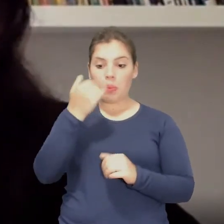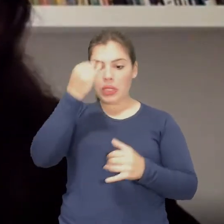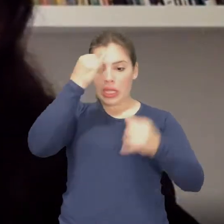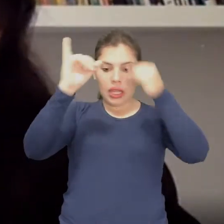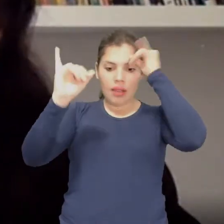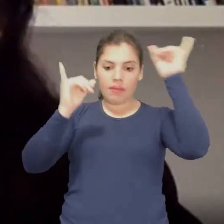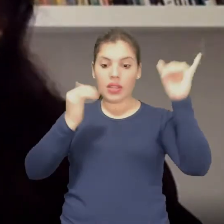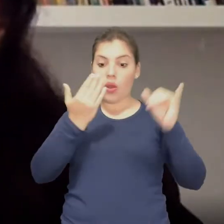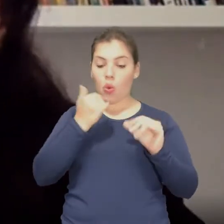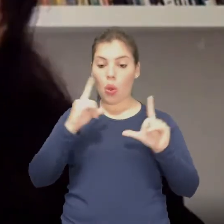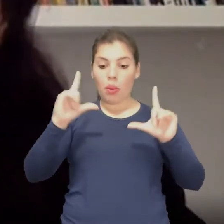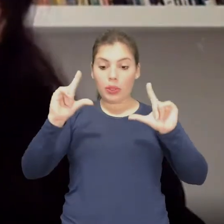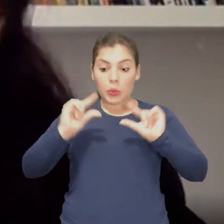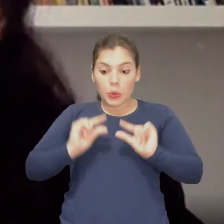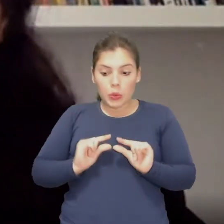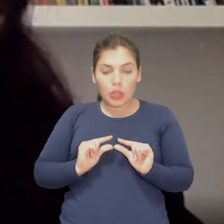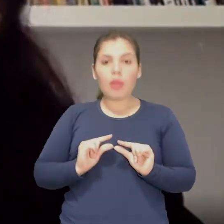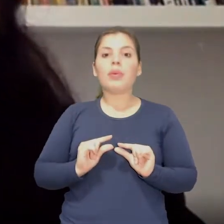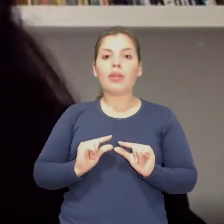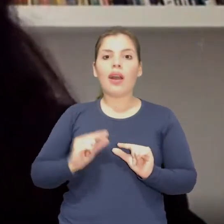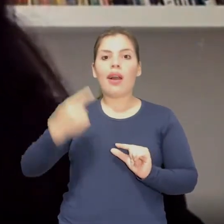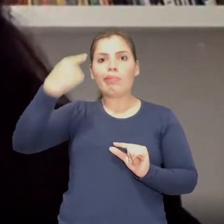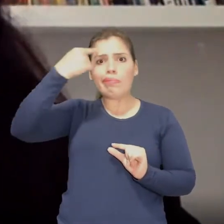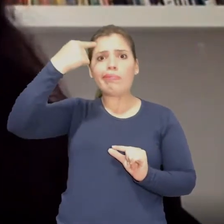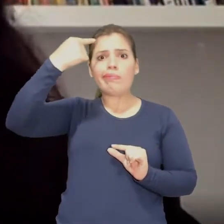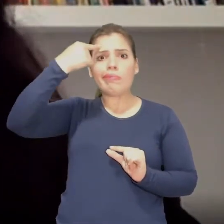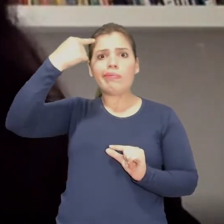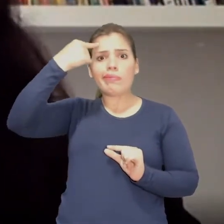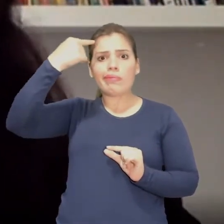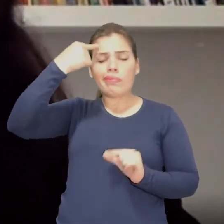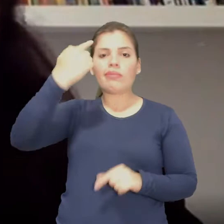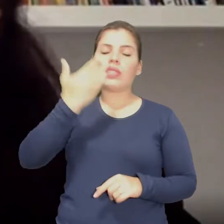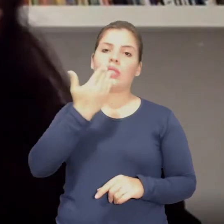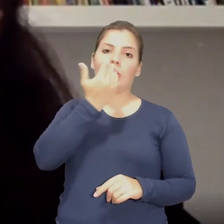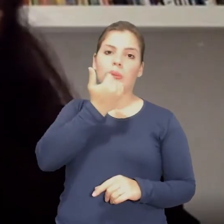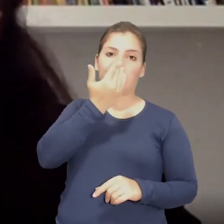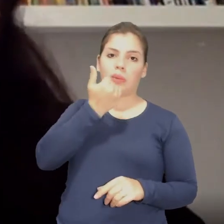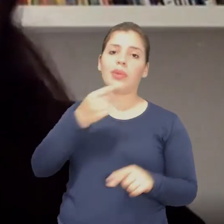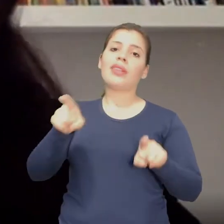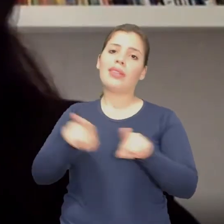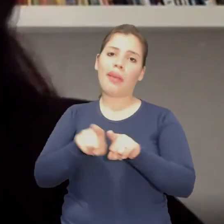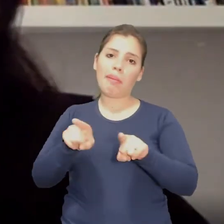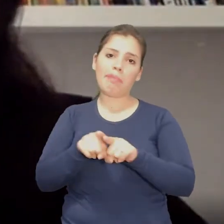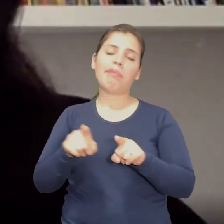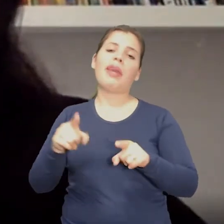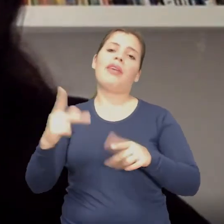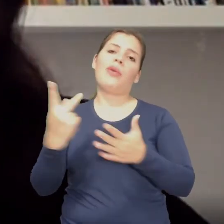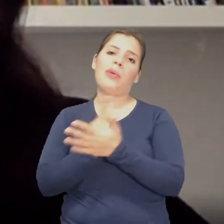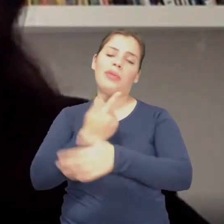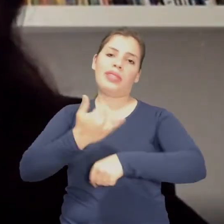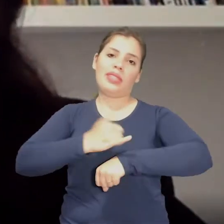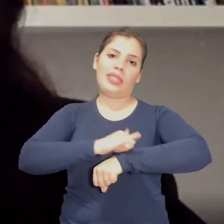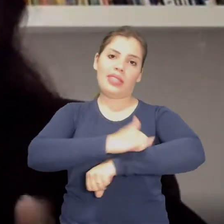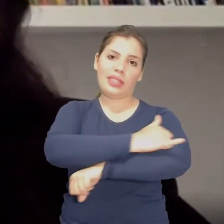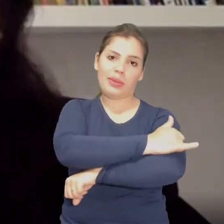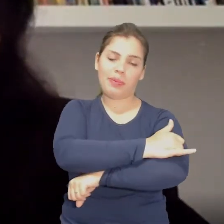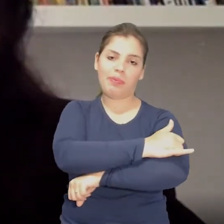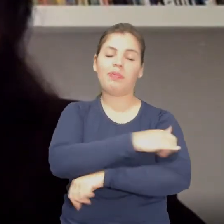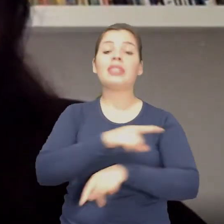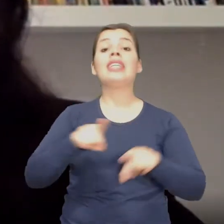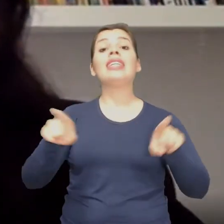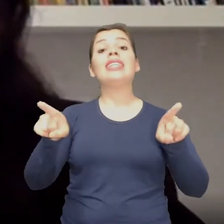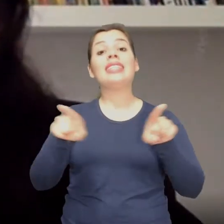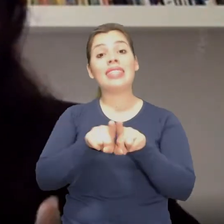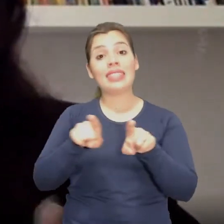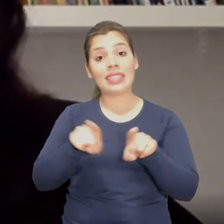final aumentar e faz o pensamento girar muito em torno de comida, sabe? Isso, na prática, tem mais um